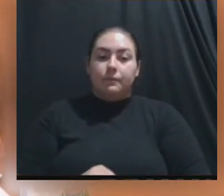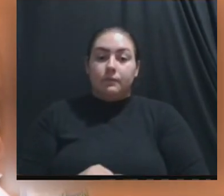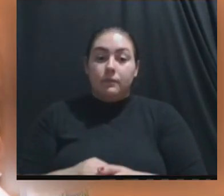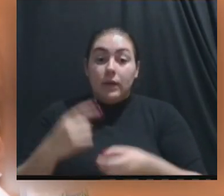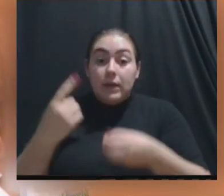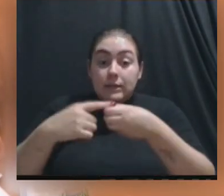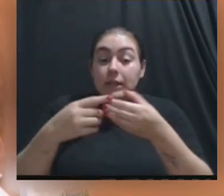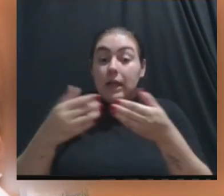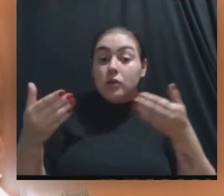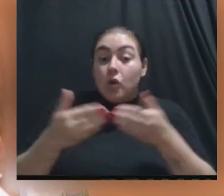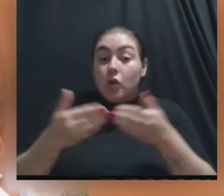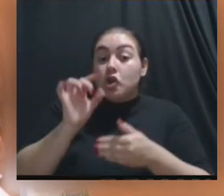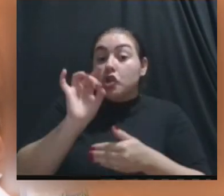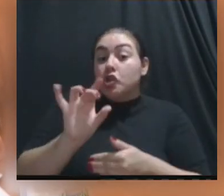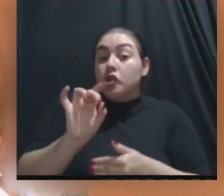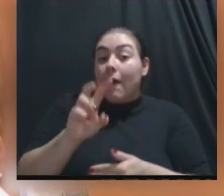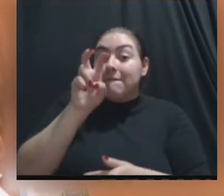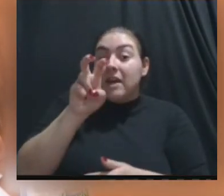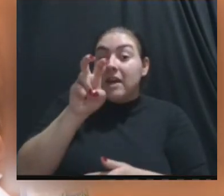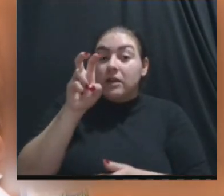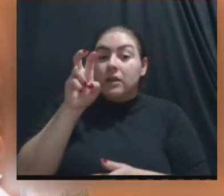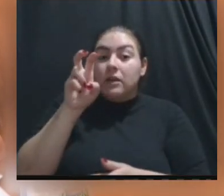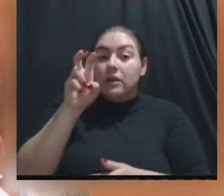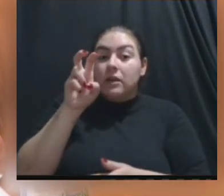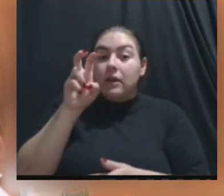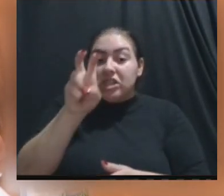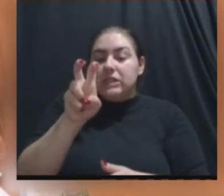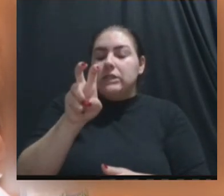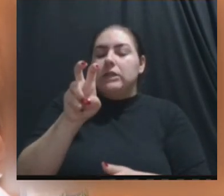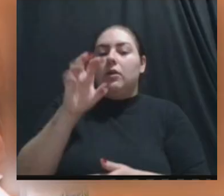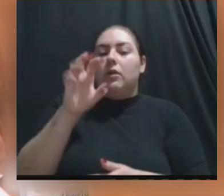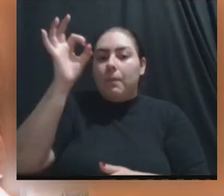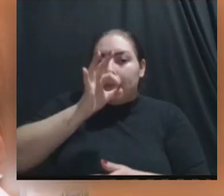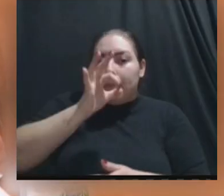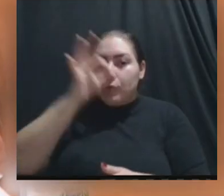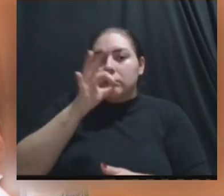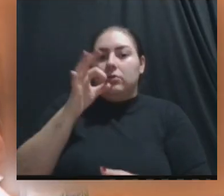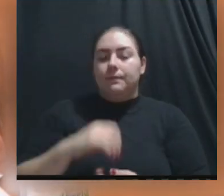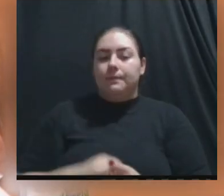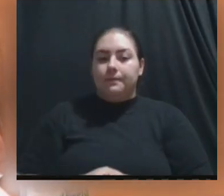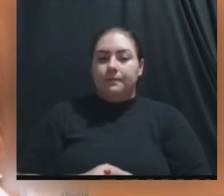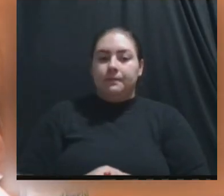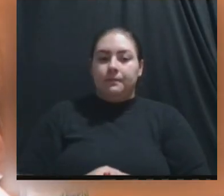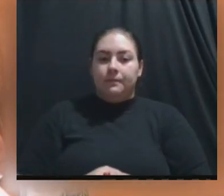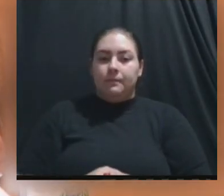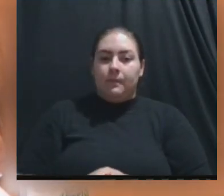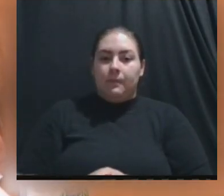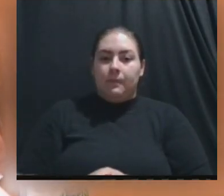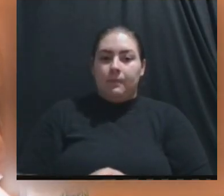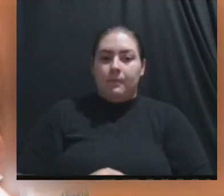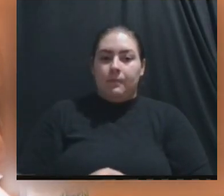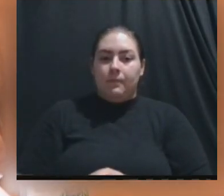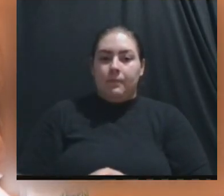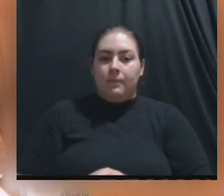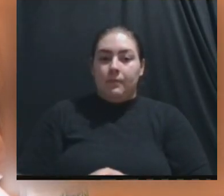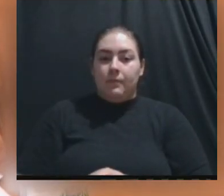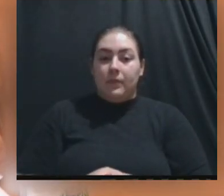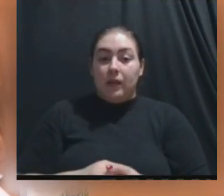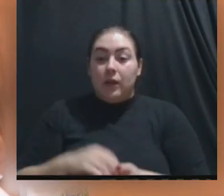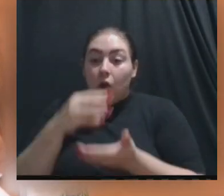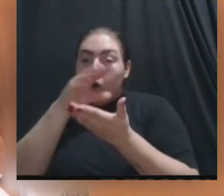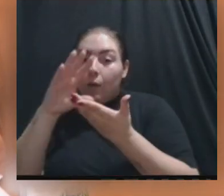25% dos estudantes do ensino fundamental, enquanto o Estado atende os outros 80%, e que essa demanda é compartilhada, e que o cidadão,